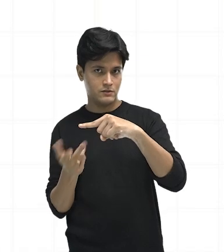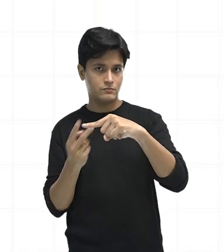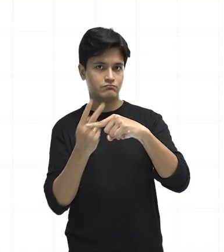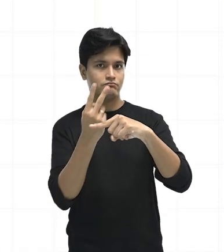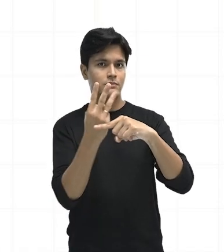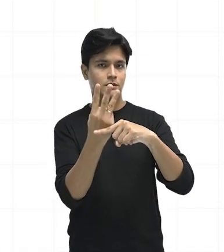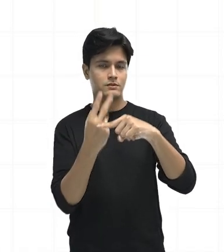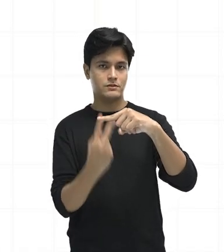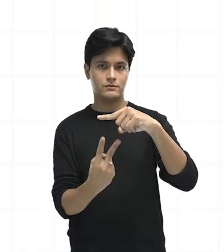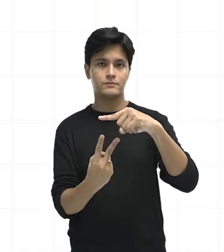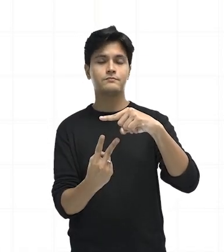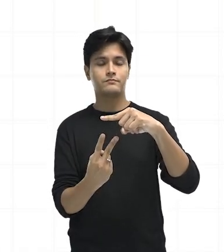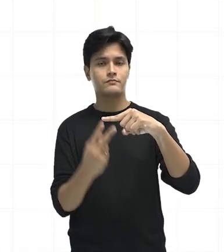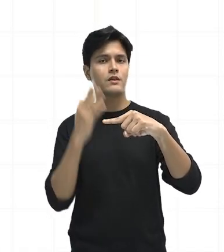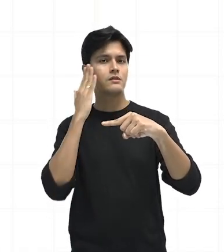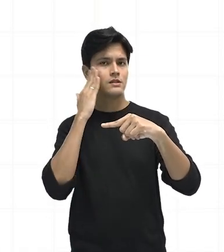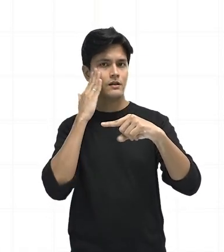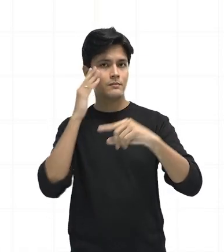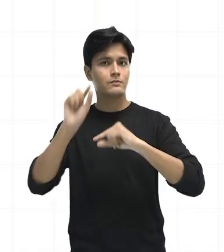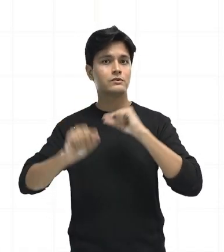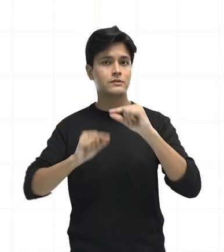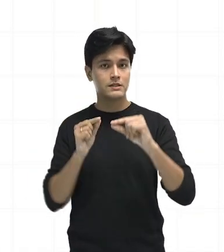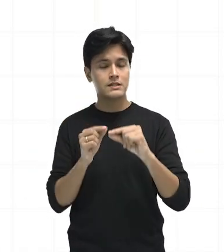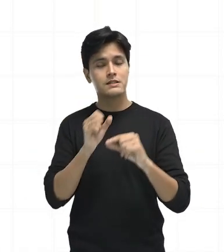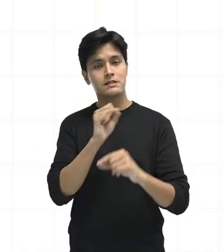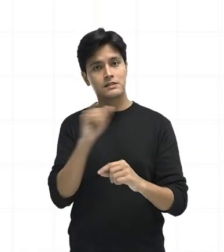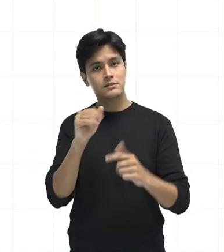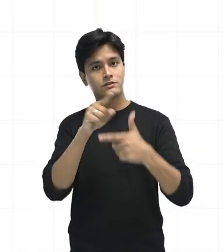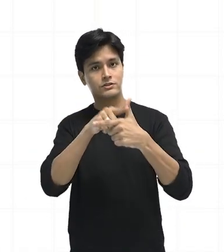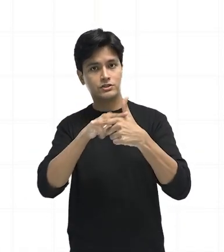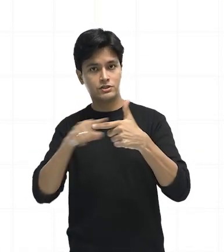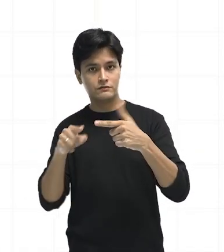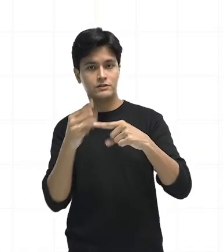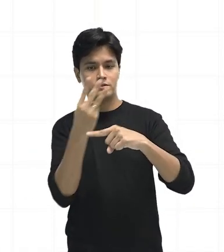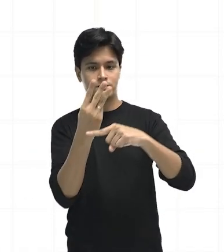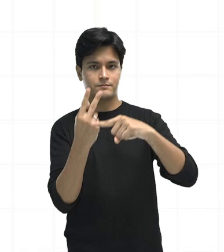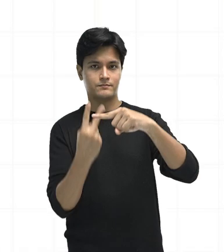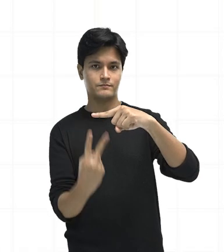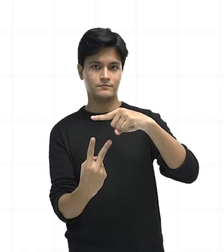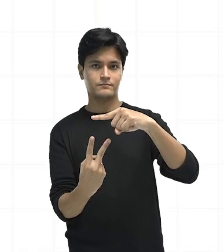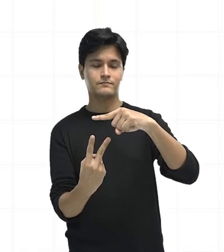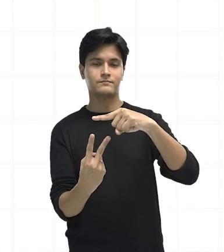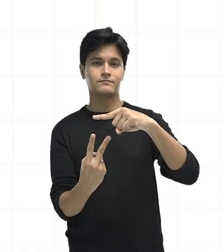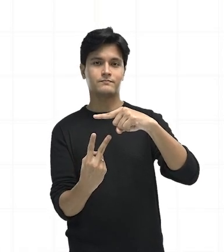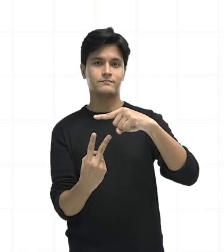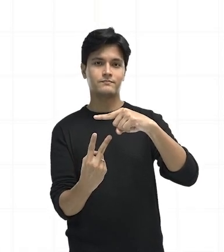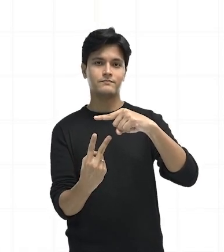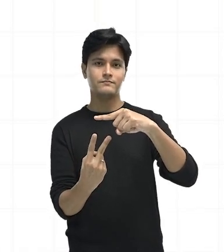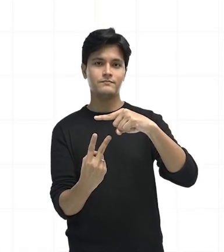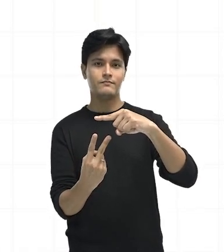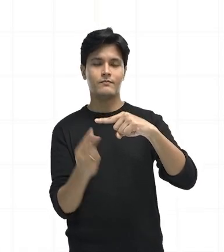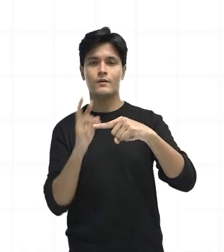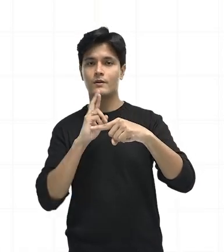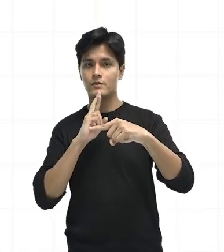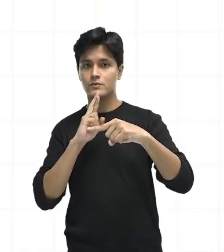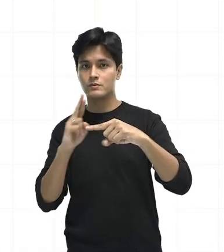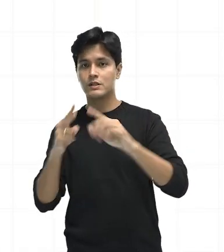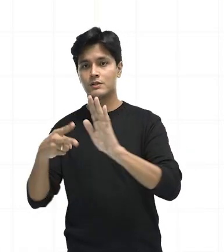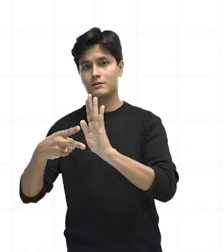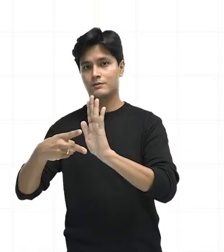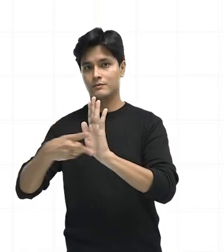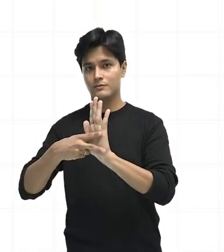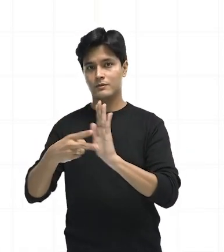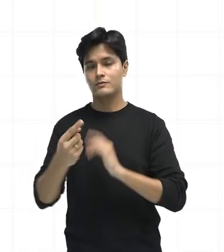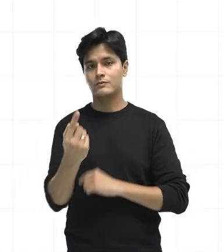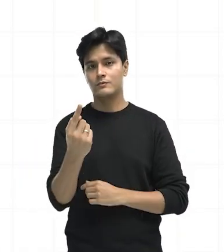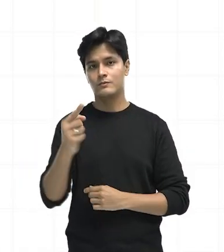que essa fração, quando nós fazemos a divisão dela, ou seja, 3 dividido por 2, o resultado aqui vai ser